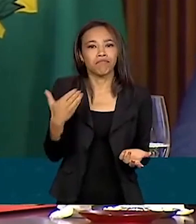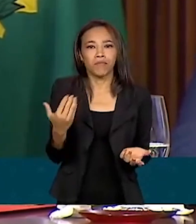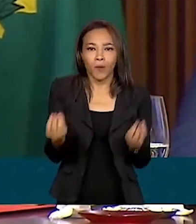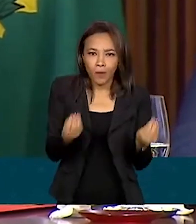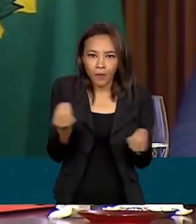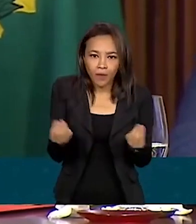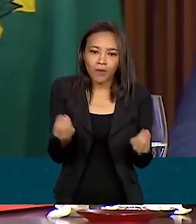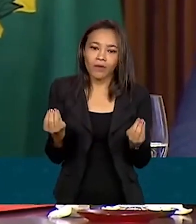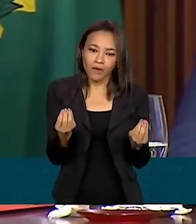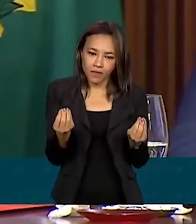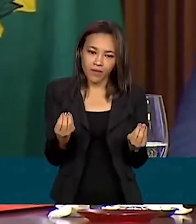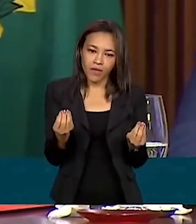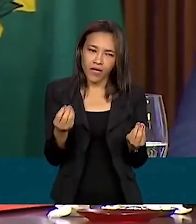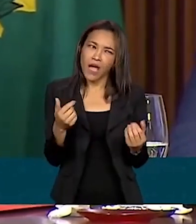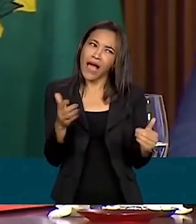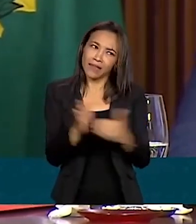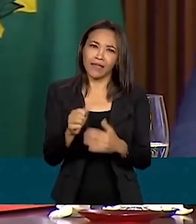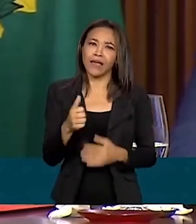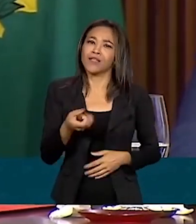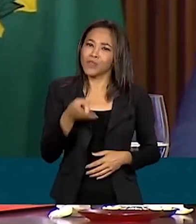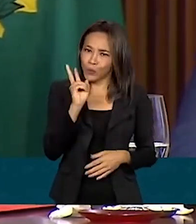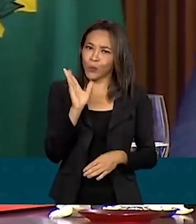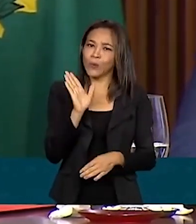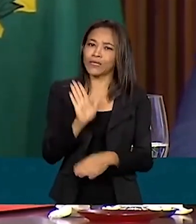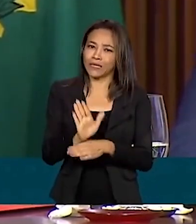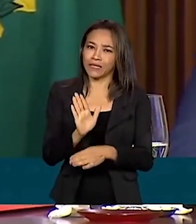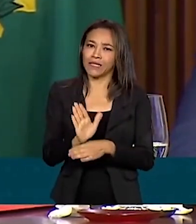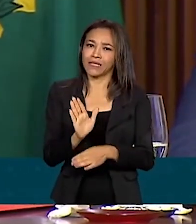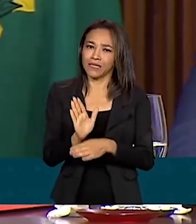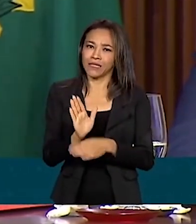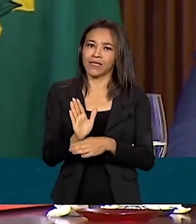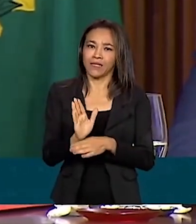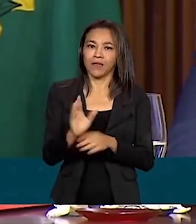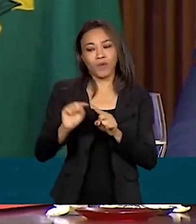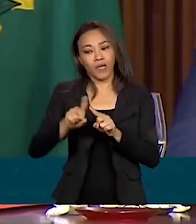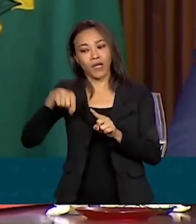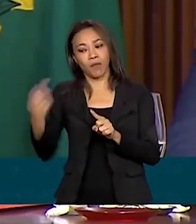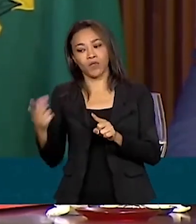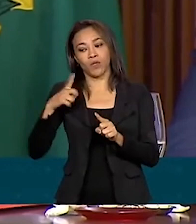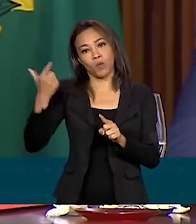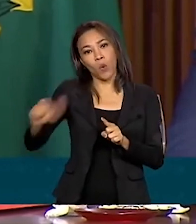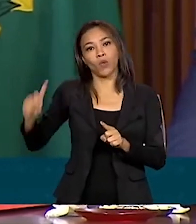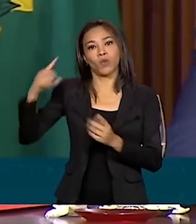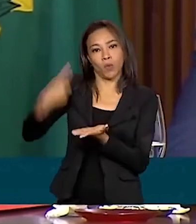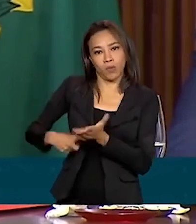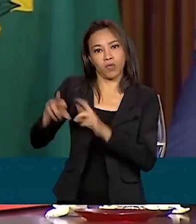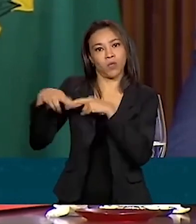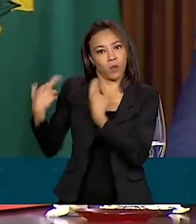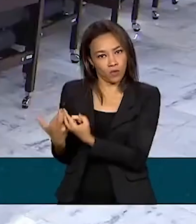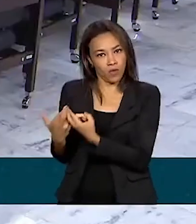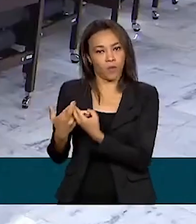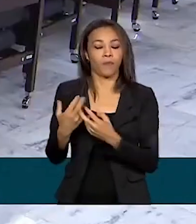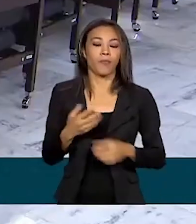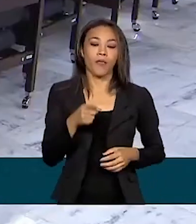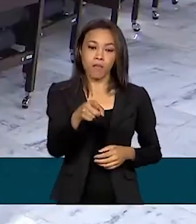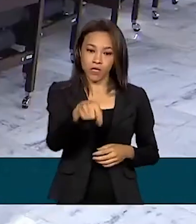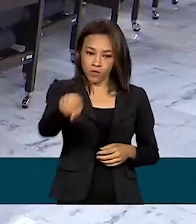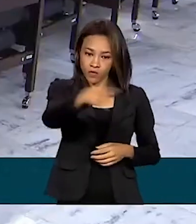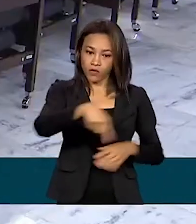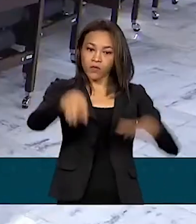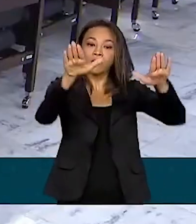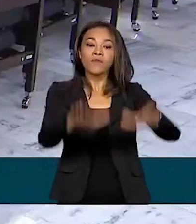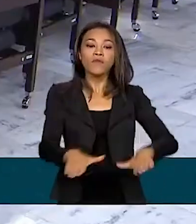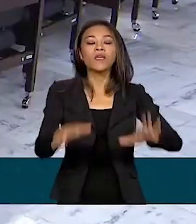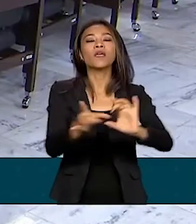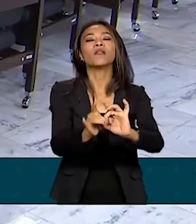Eu tenho até as 14 horas, eu tenho tempo de fazer a reunião, porque depois eu tenho outras reuniões. Mas eu queria que vocês ficassem à